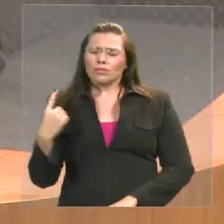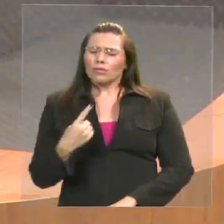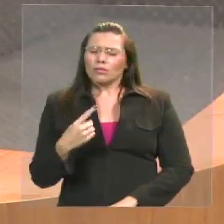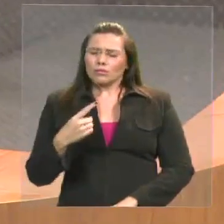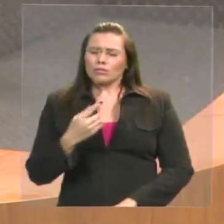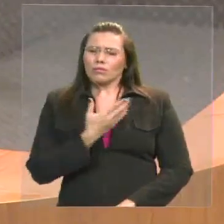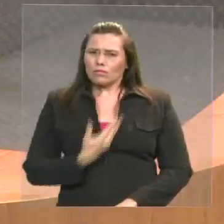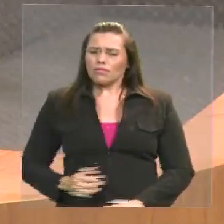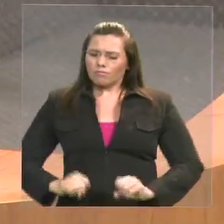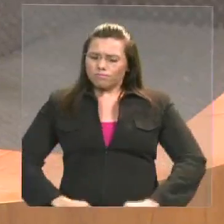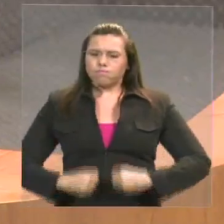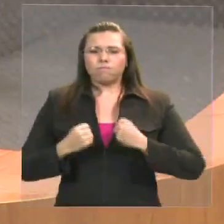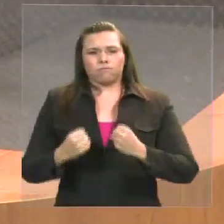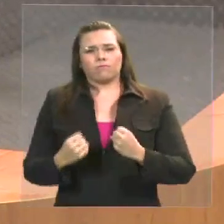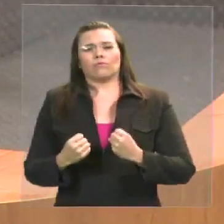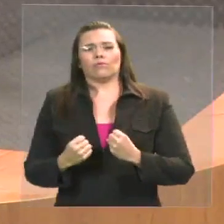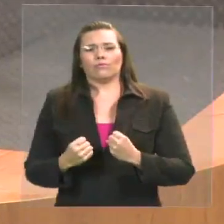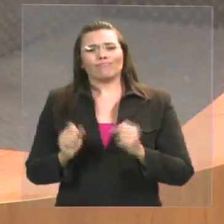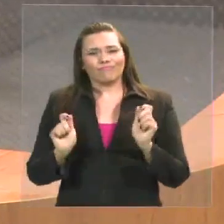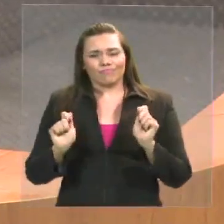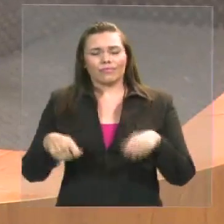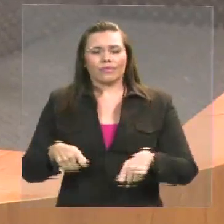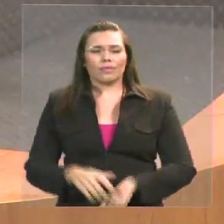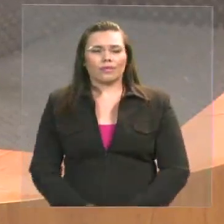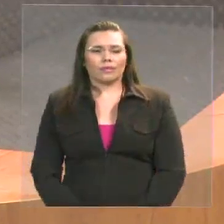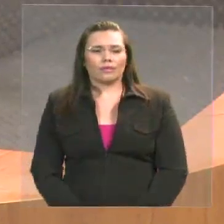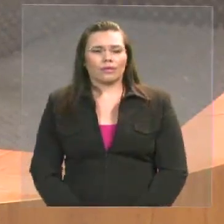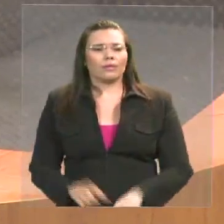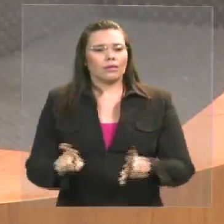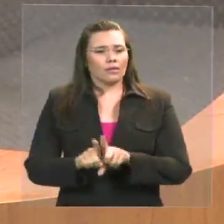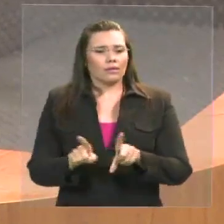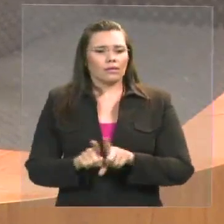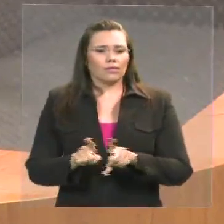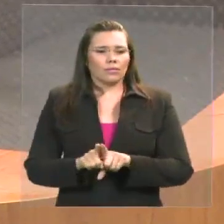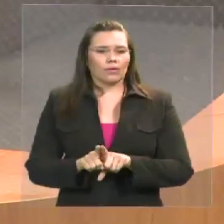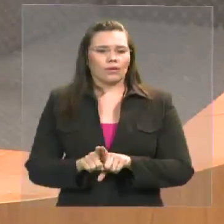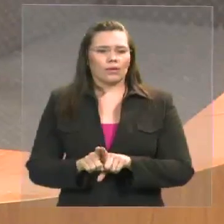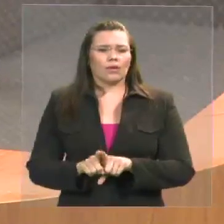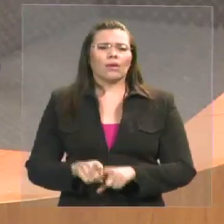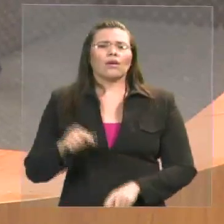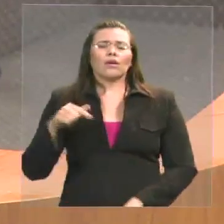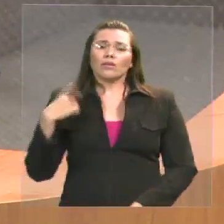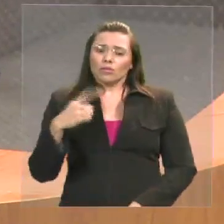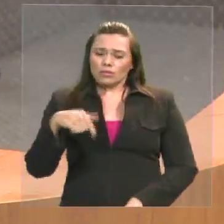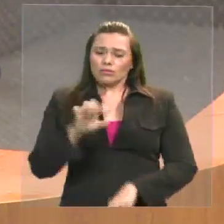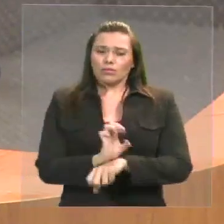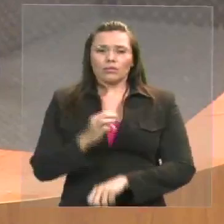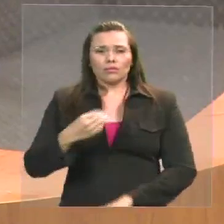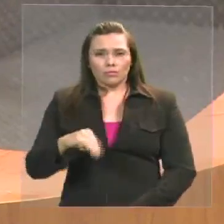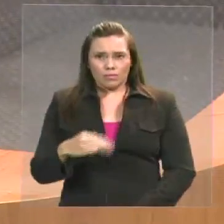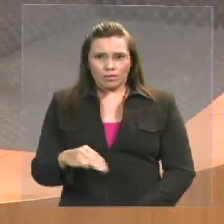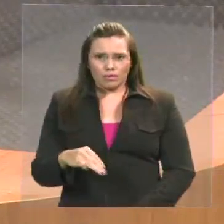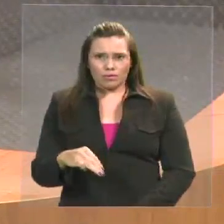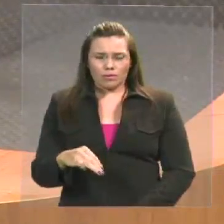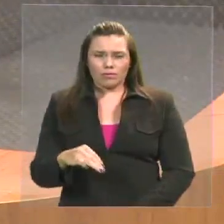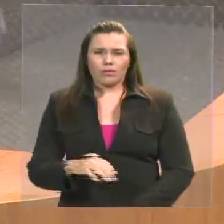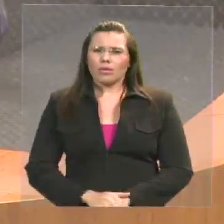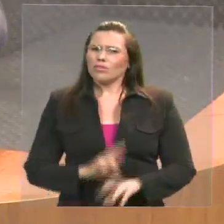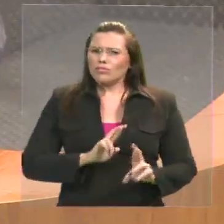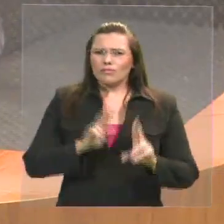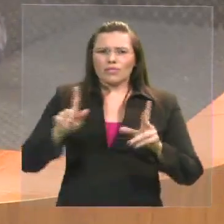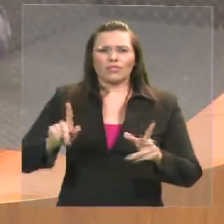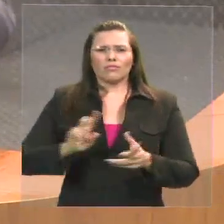deve ser o caminho. Quando eu falo na questão inversa do que os outros estados estão fazendo, então o Maranhão está dando exemplo de que